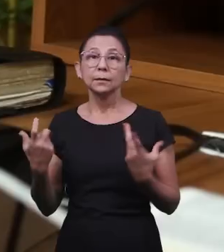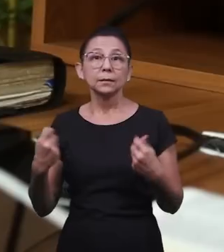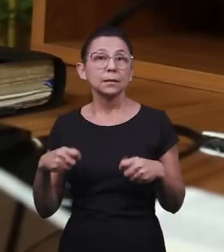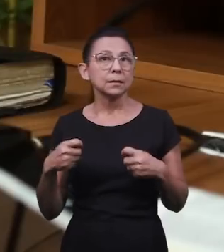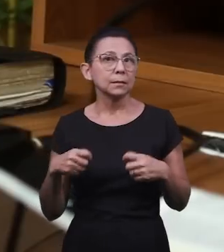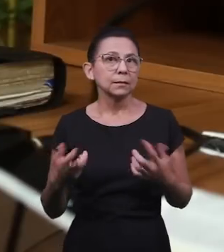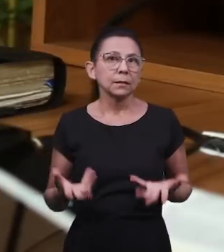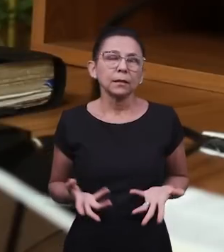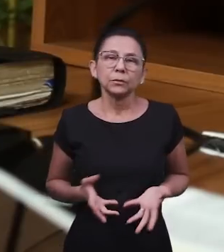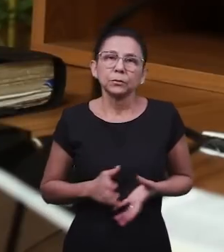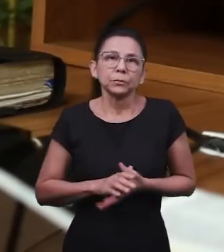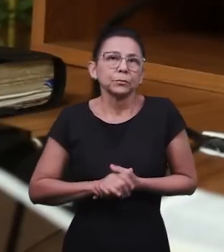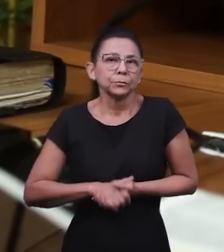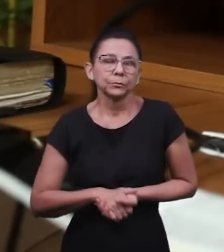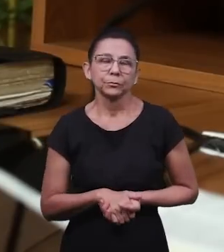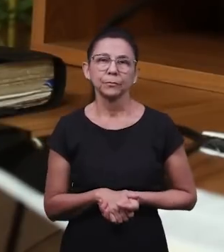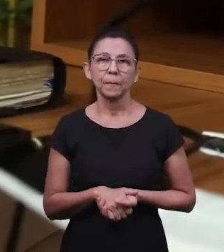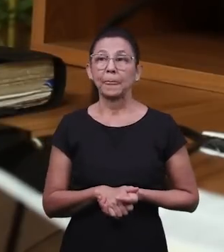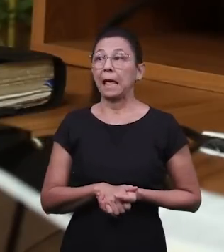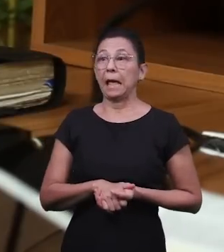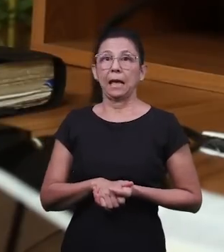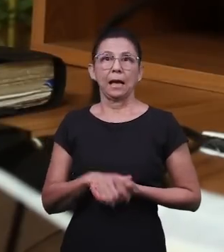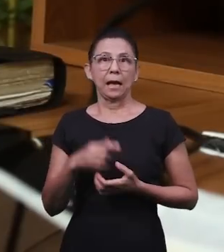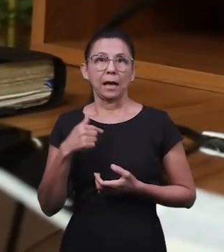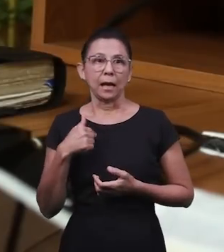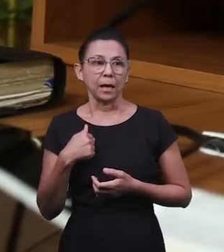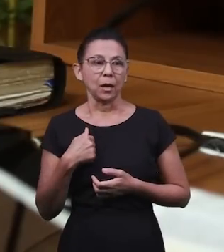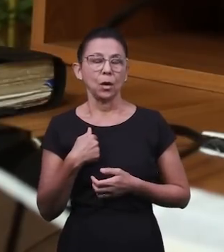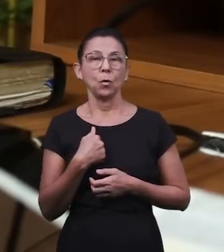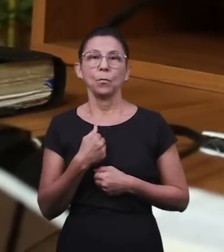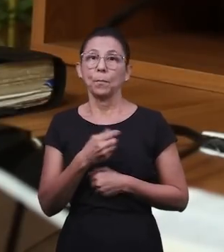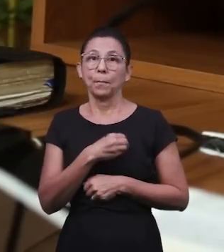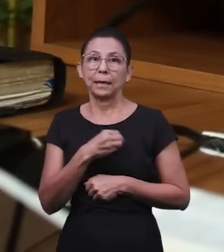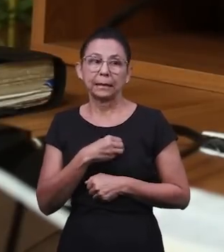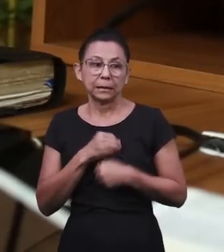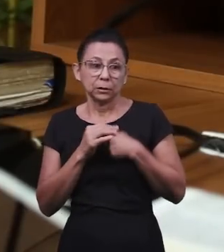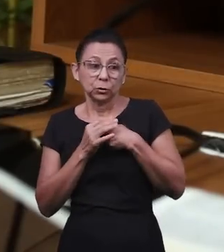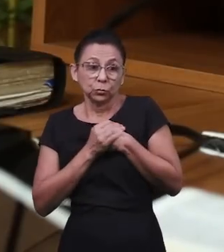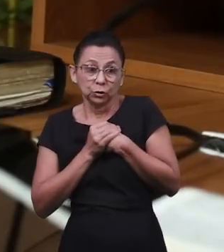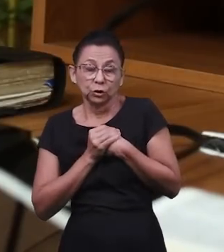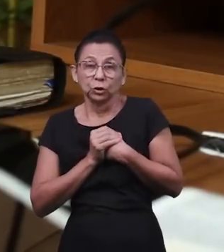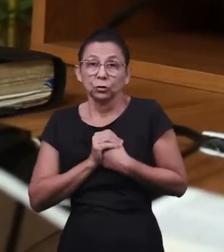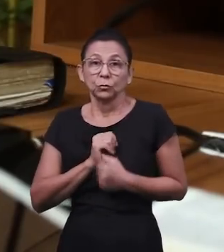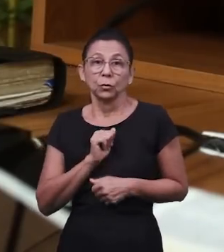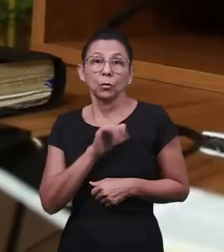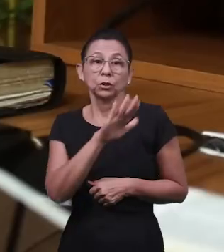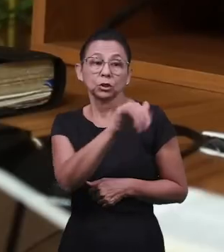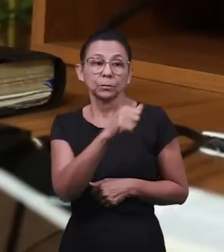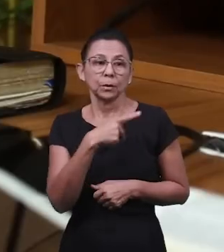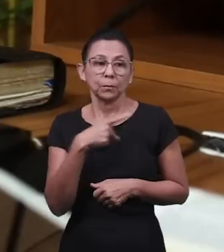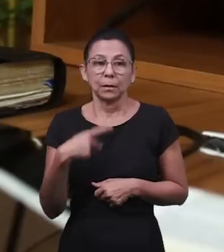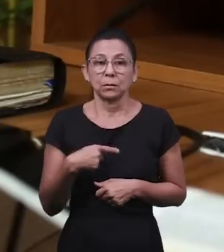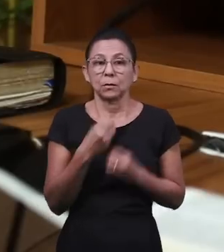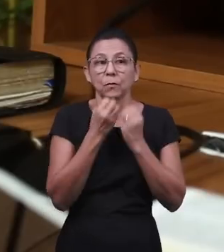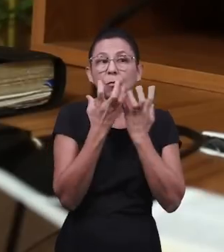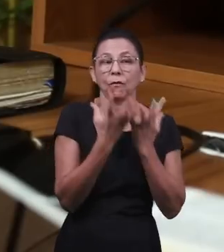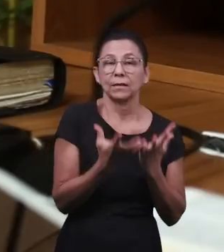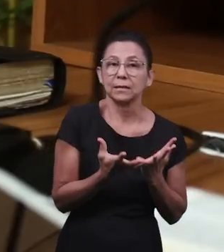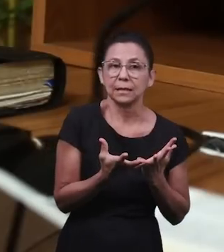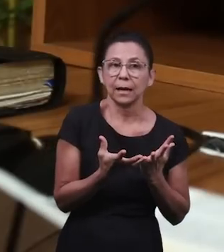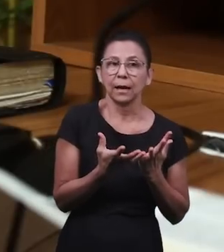eu vou confessar para o pastor. Não tem isso, vai confessar para Deus. E para quem você errou? Não, eu errei com você nisso aqui. Então, a